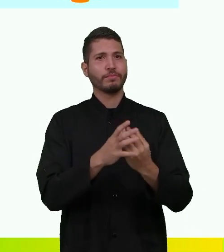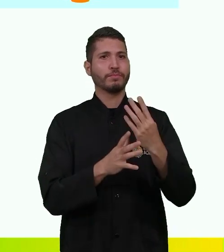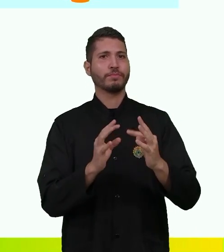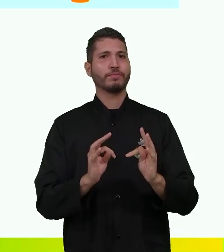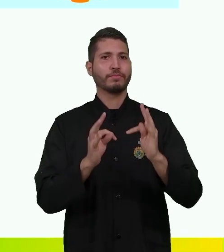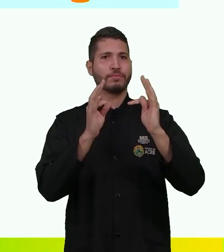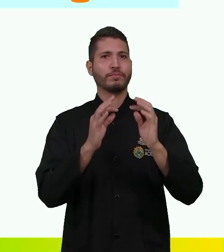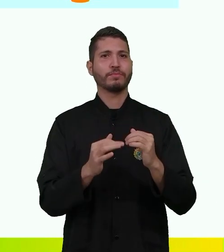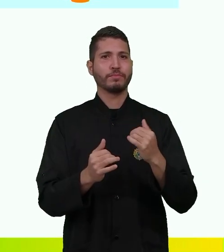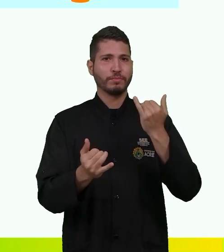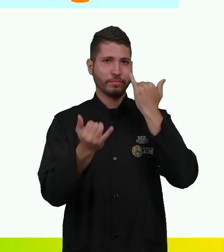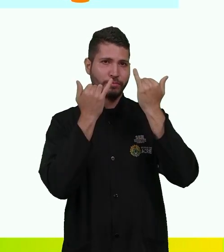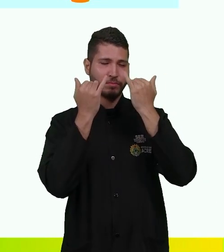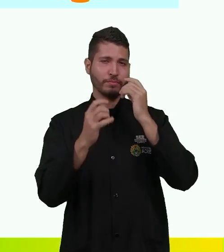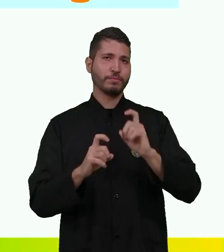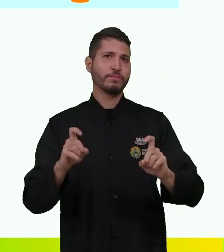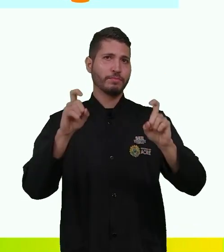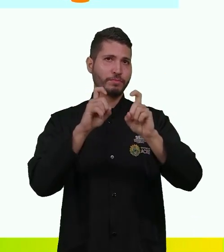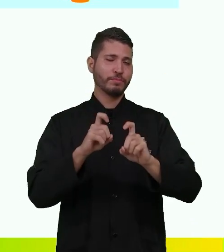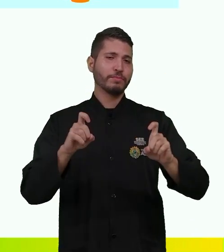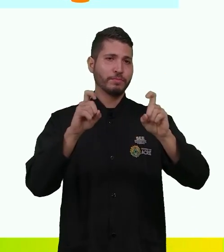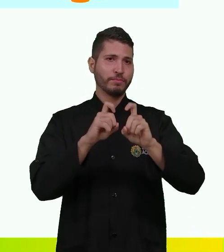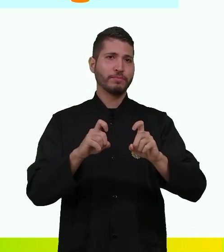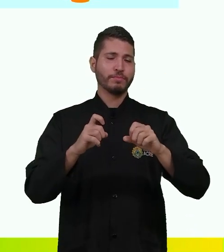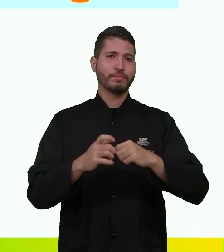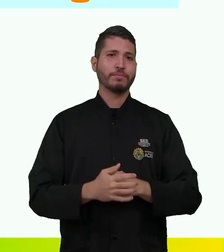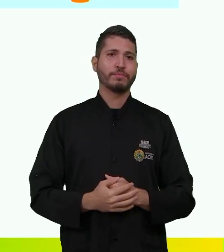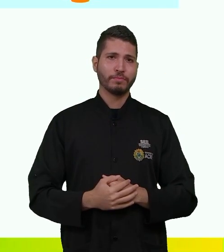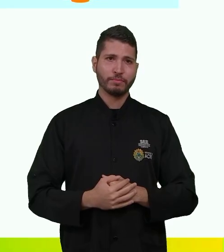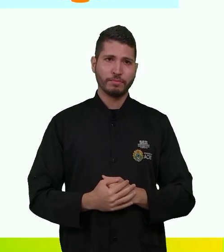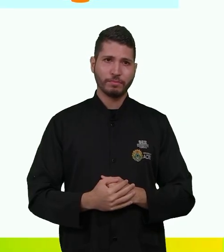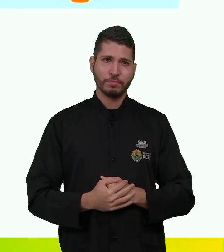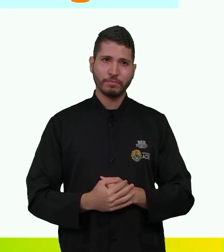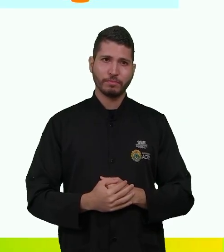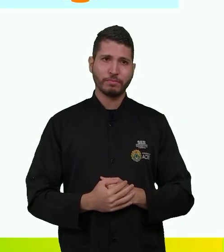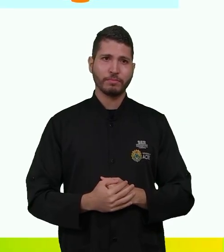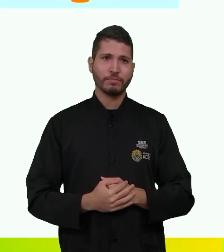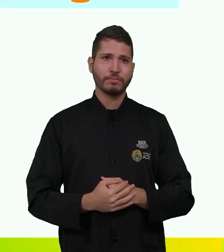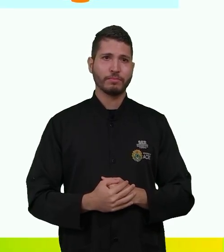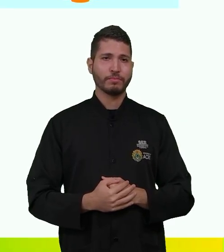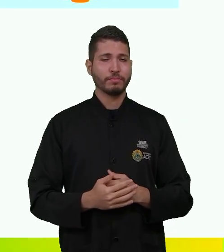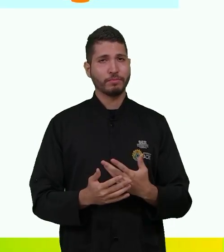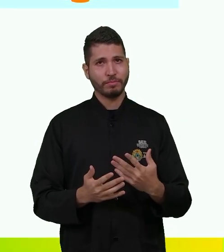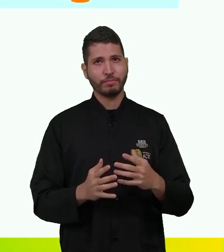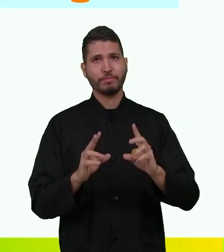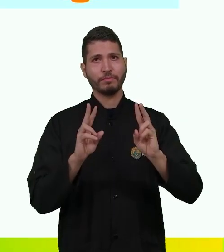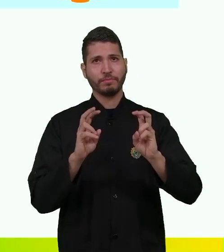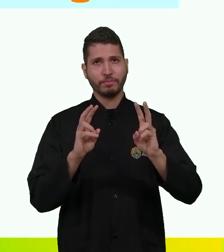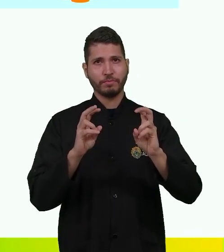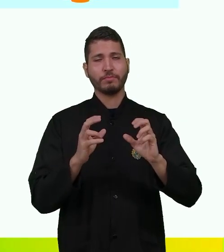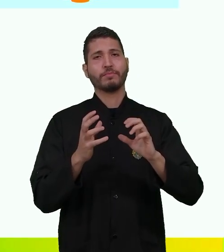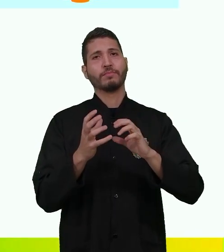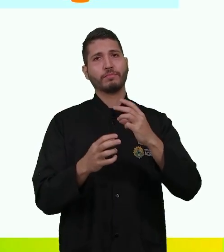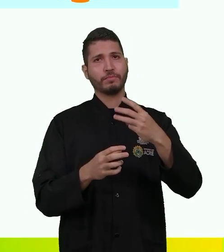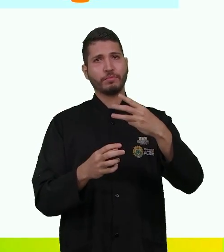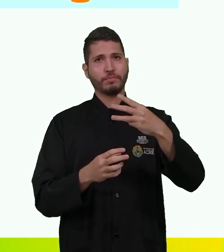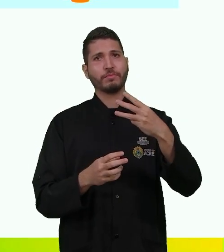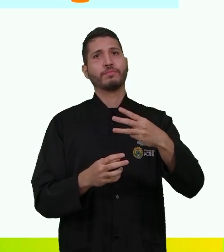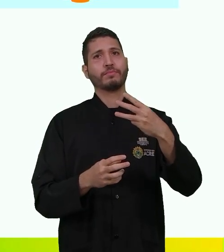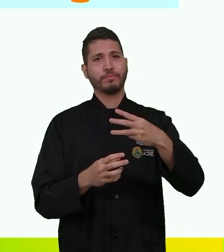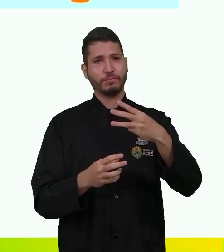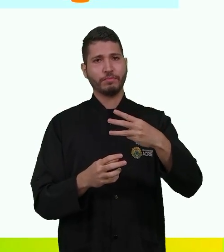informação e dos computadores? Nós acabamos de ver na pergunta anterior que isso aqui é assunto da terceira Revolução Industrial e não da